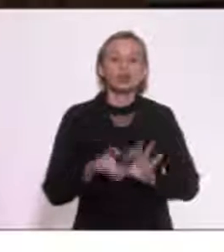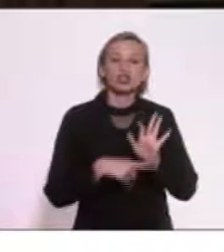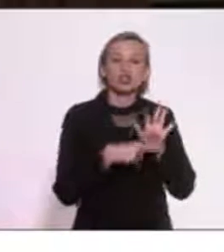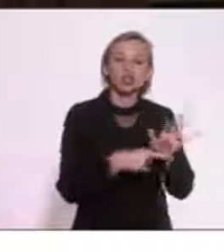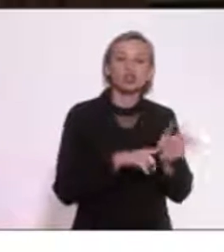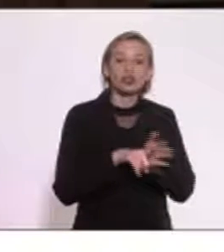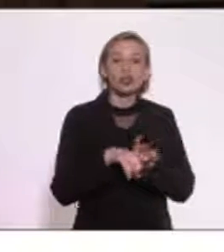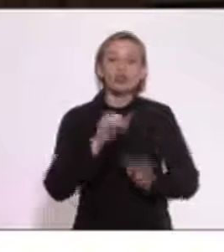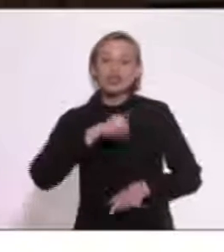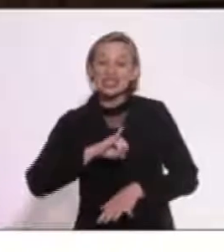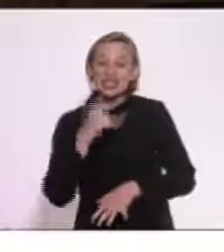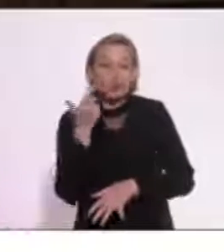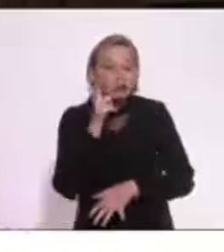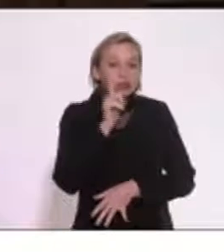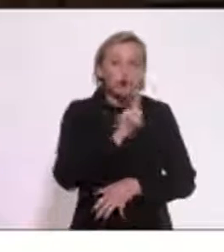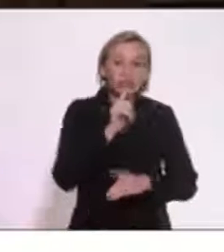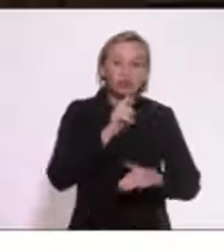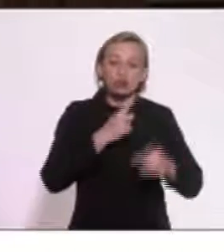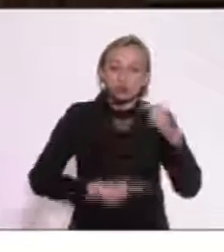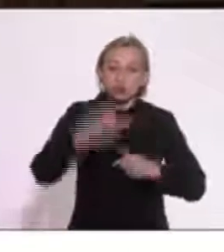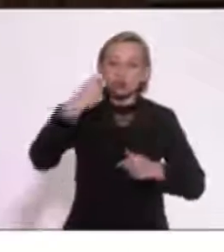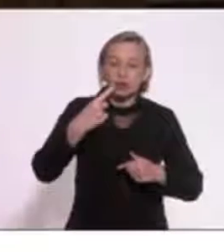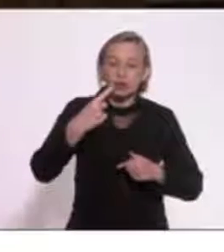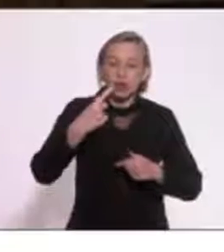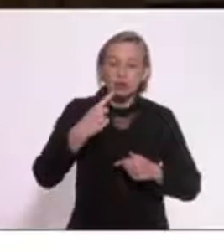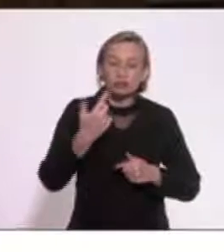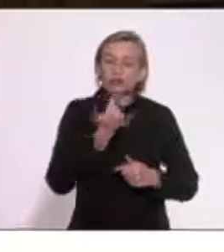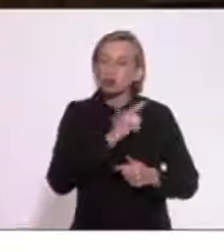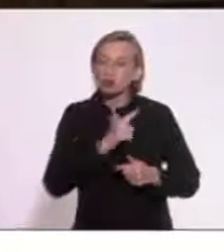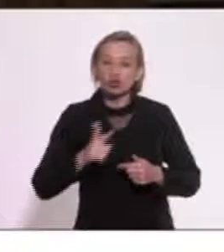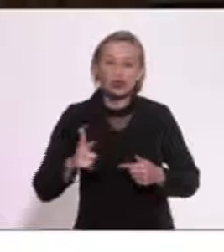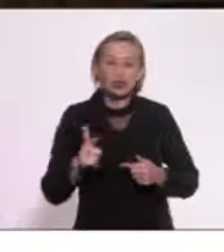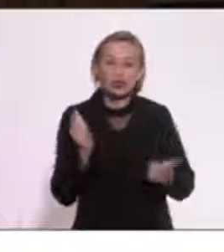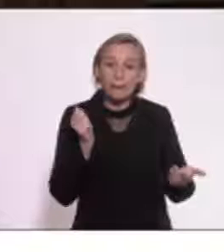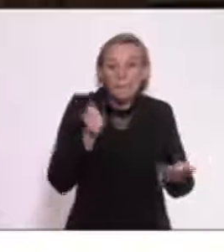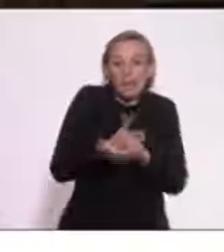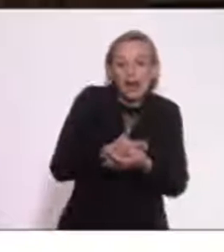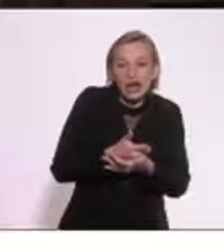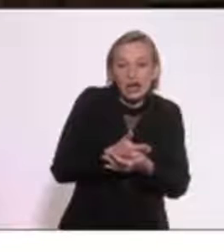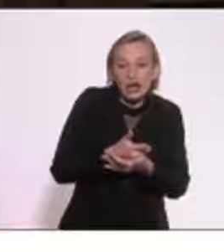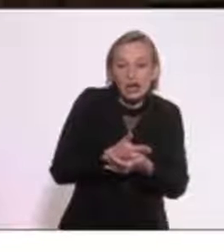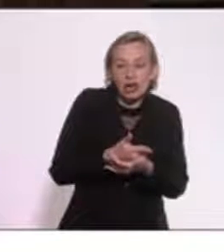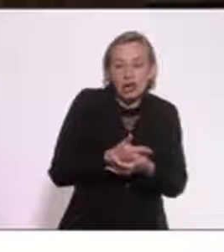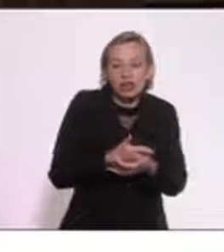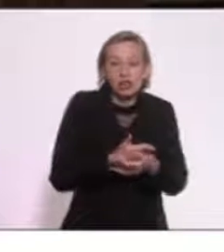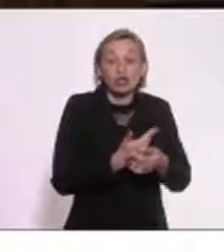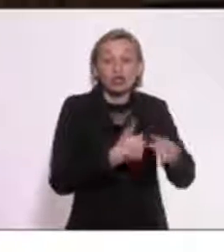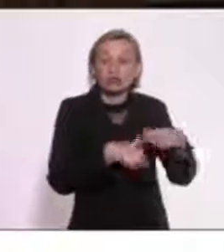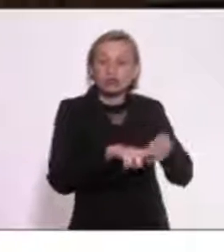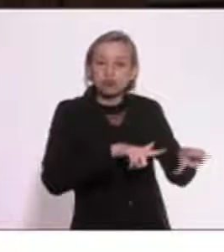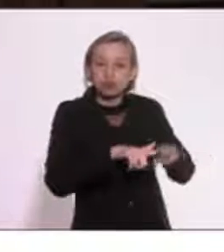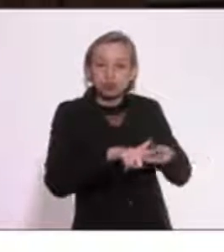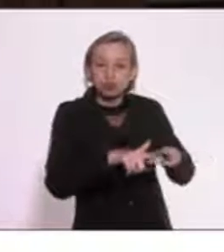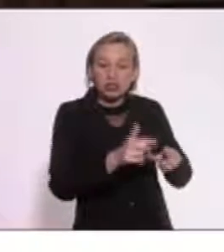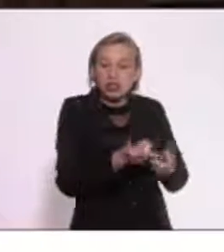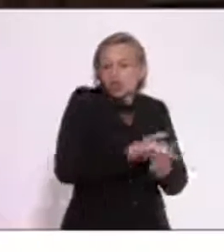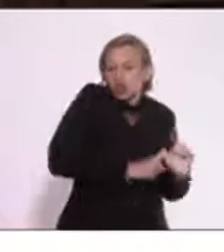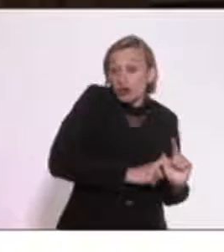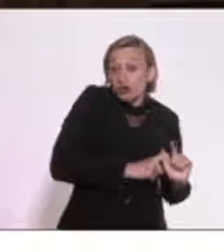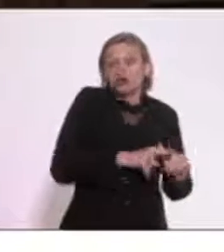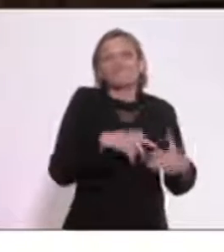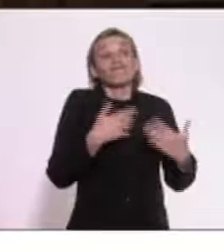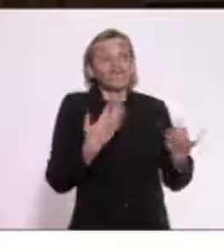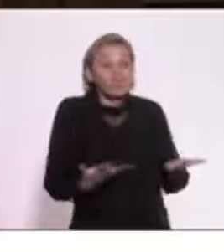Se nós conseguirmos superar isso e não tivermos de pagar o serviço da dívida, então